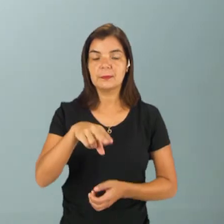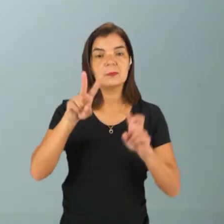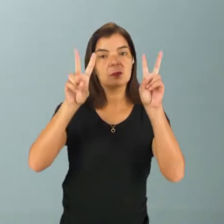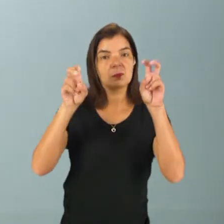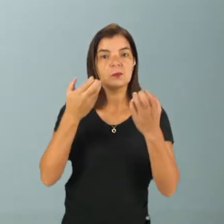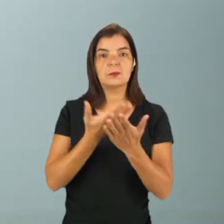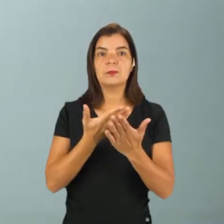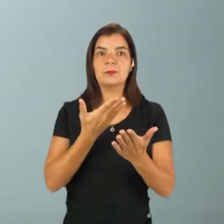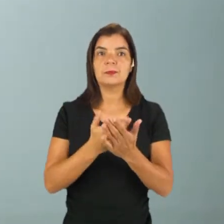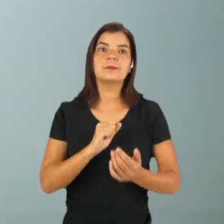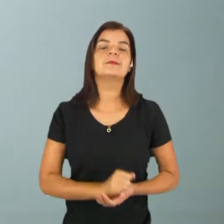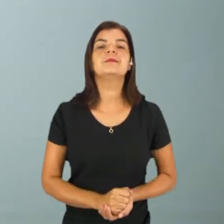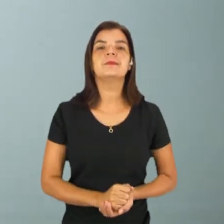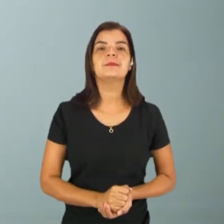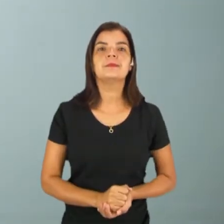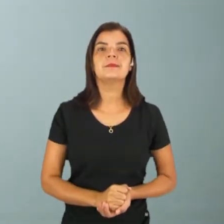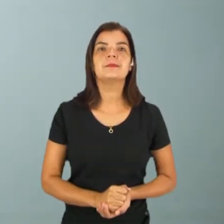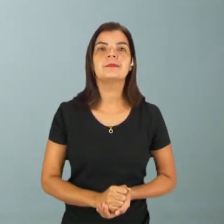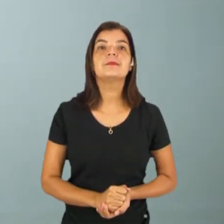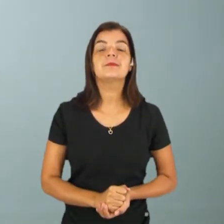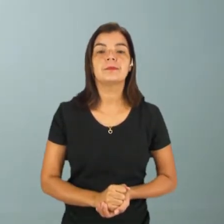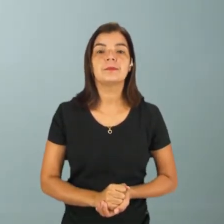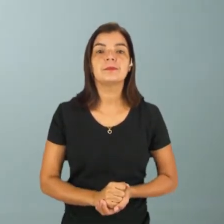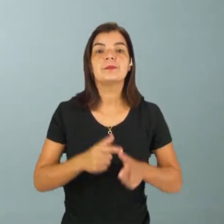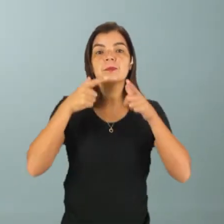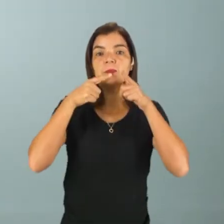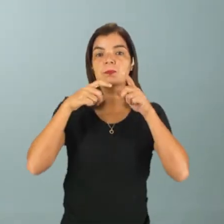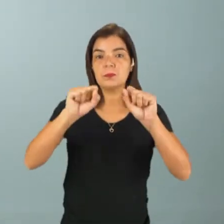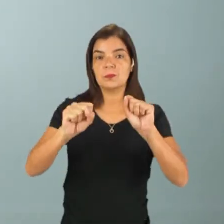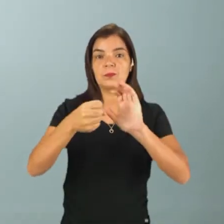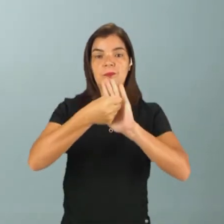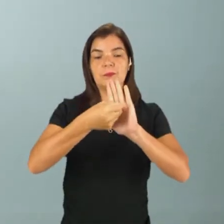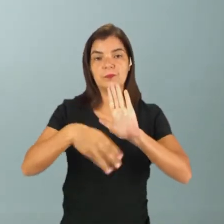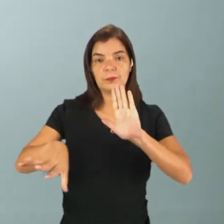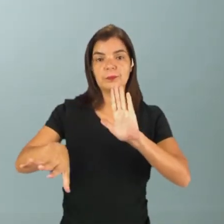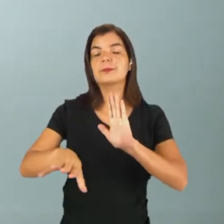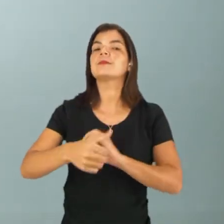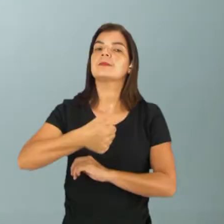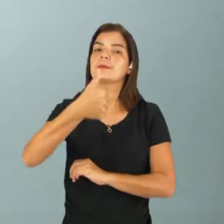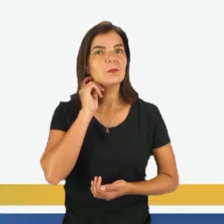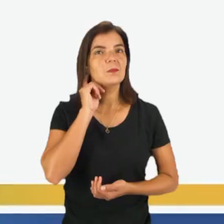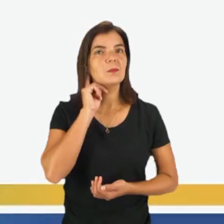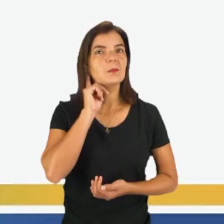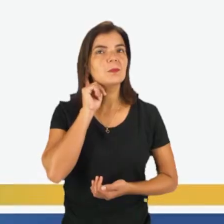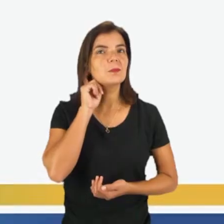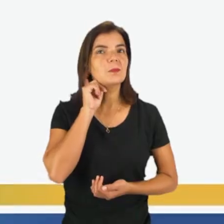tema da aula é Funções da Linguagem, parte 1.